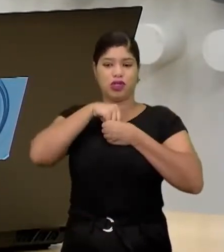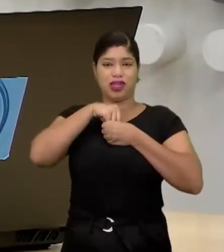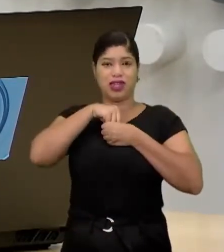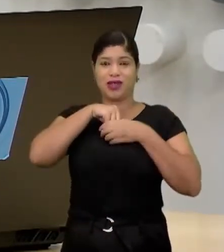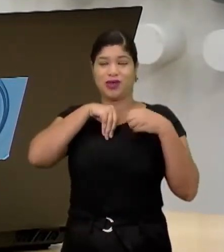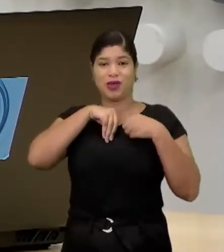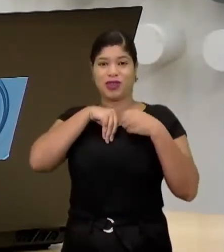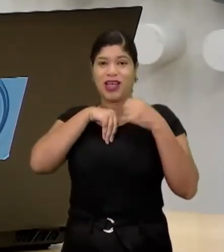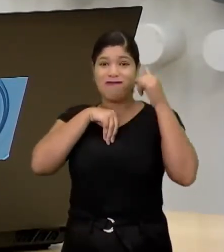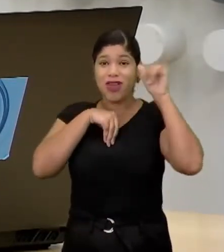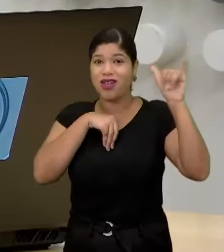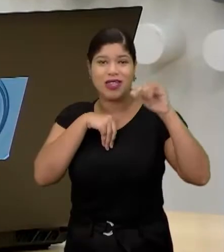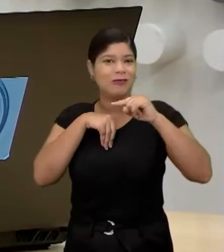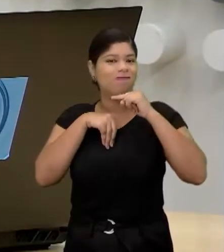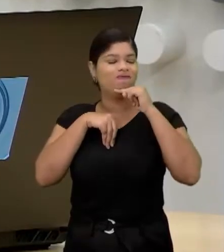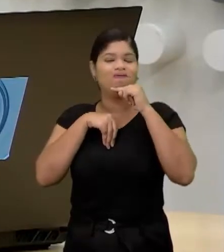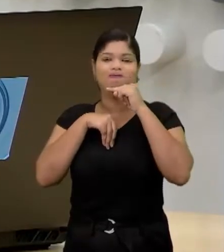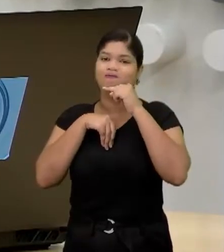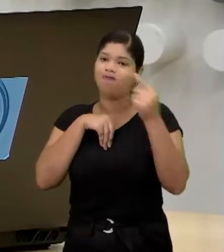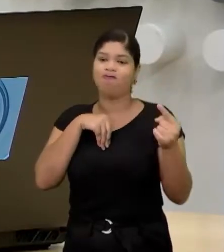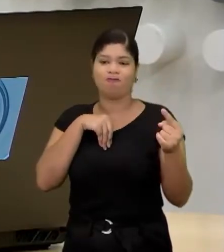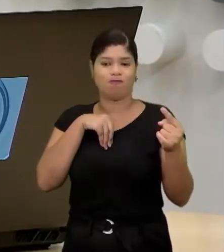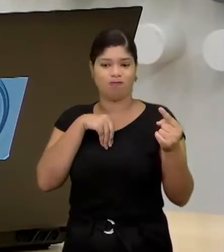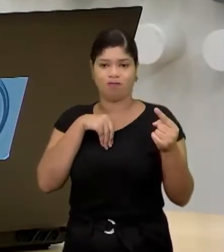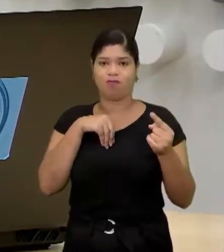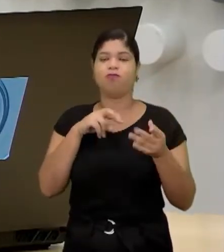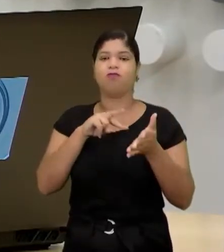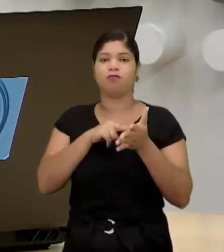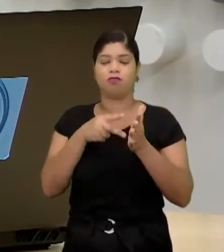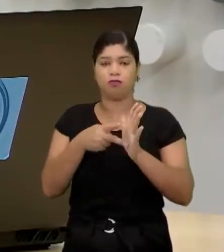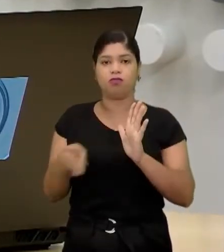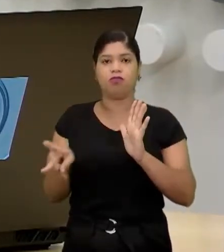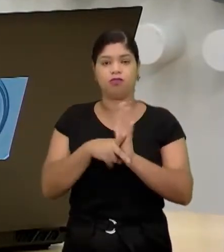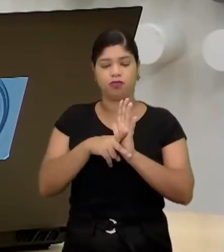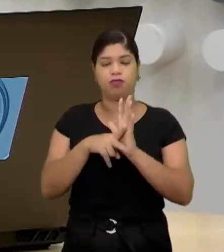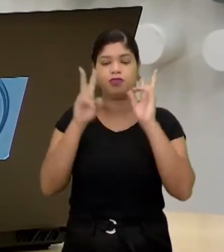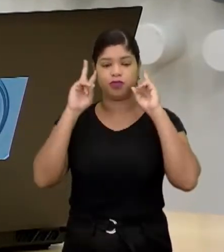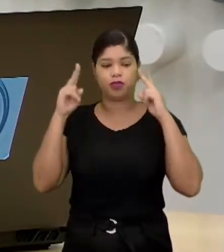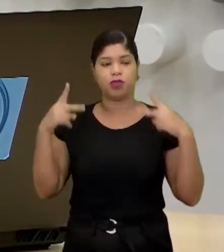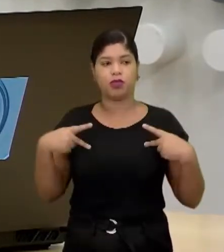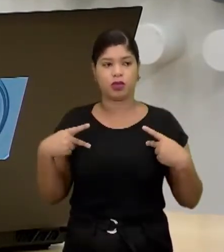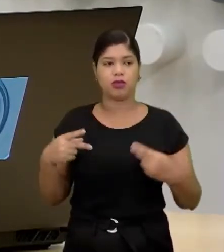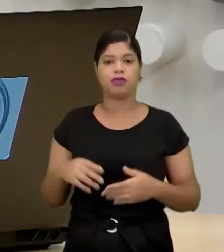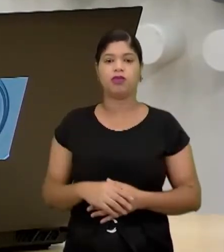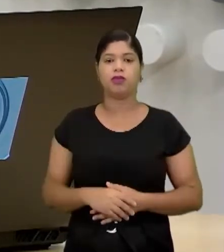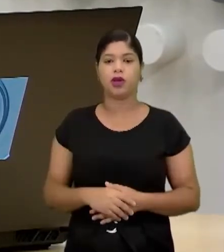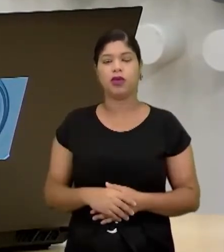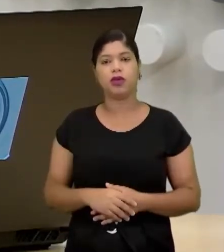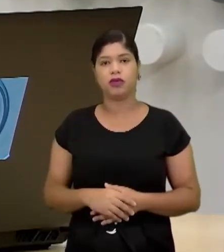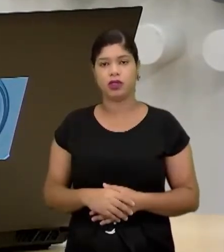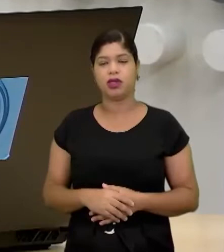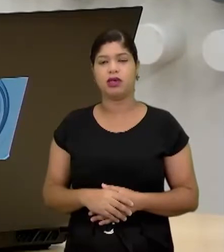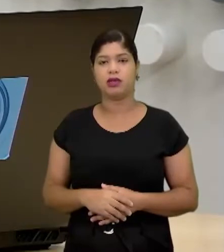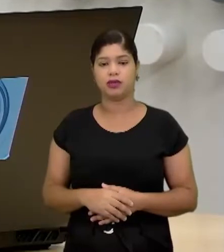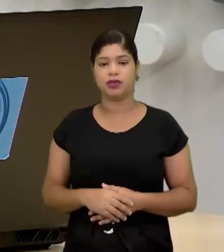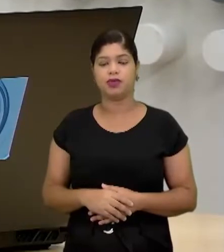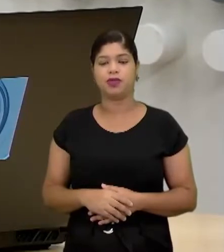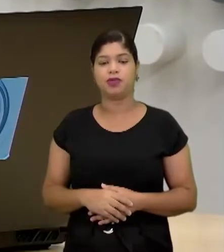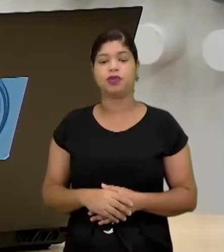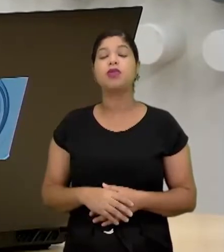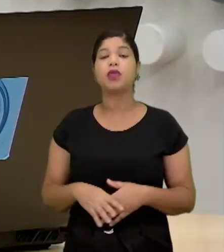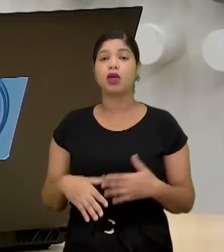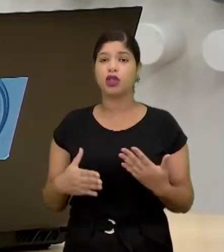consegue evitar certo está sob as responsabilidades aí da natureza humana